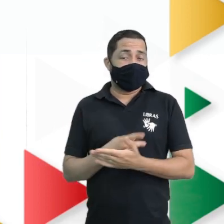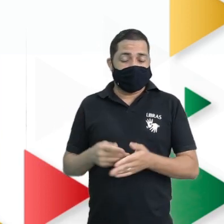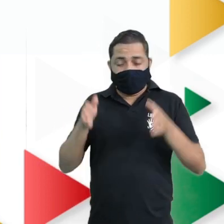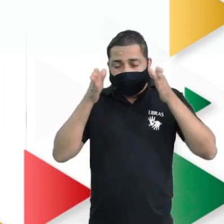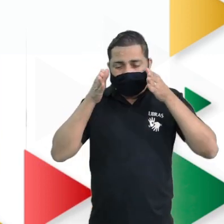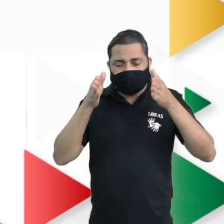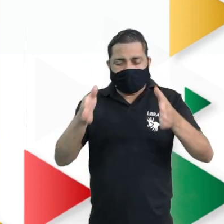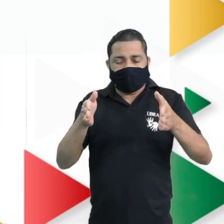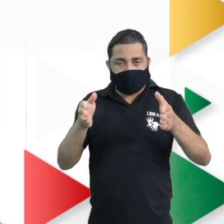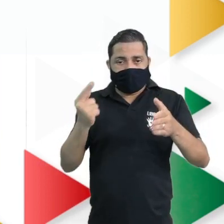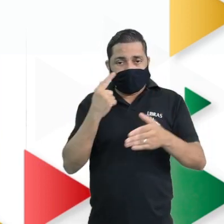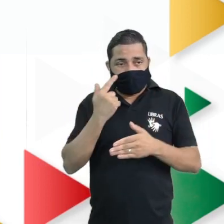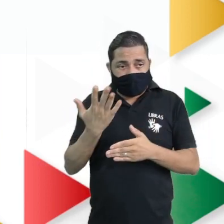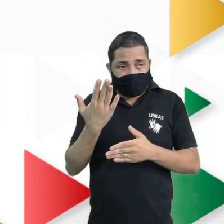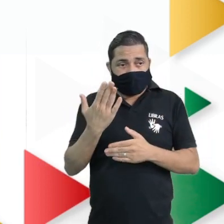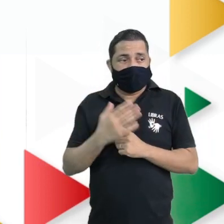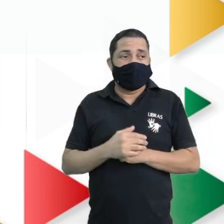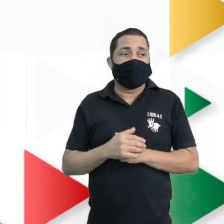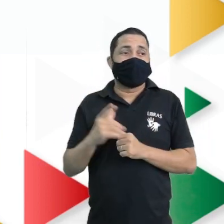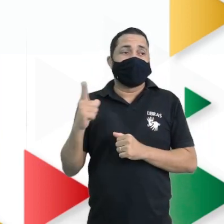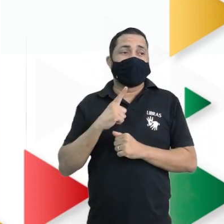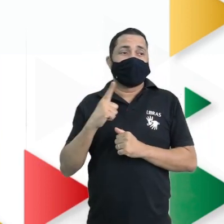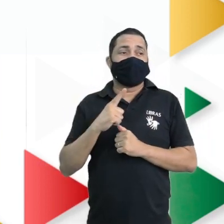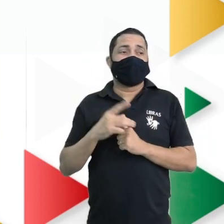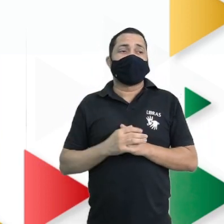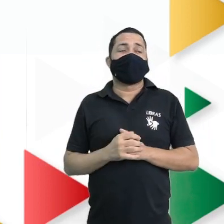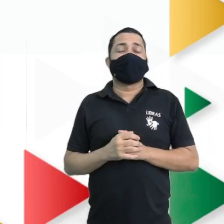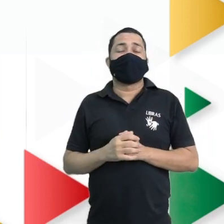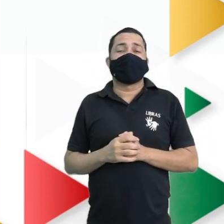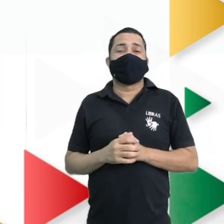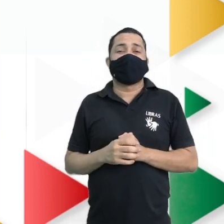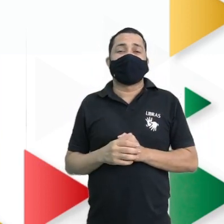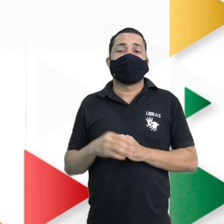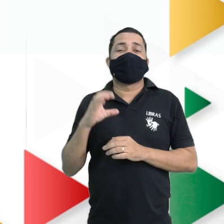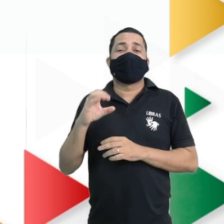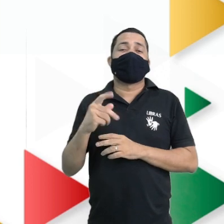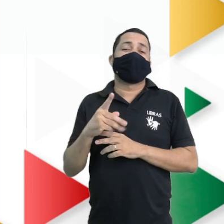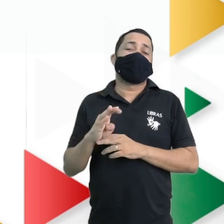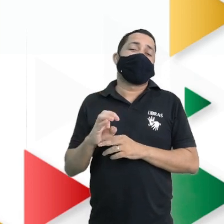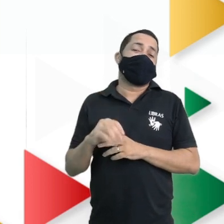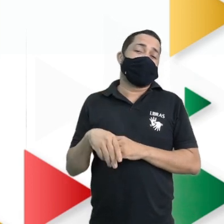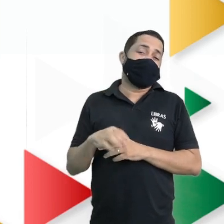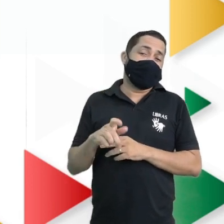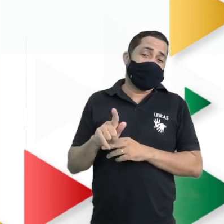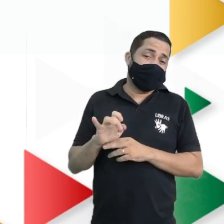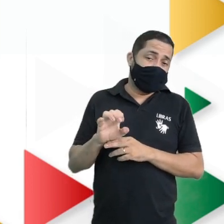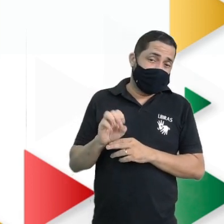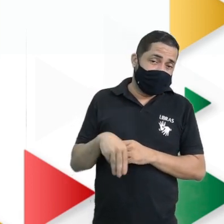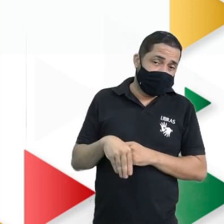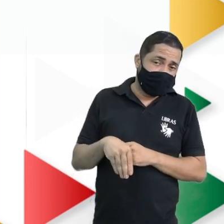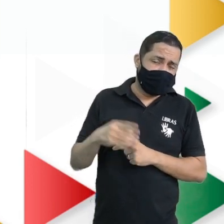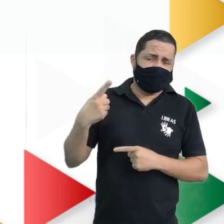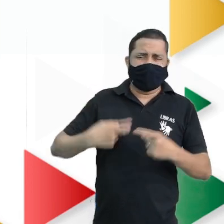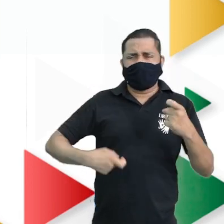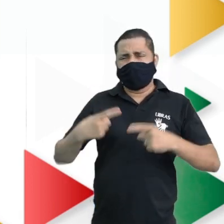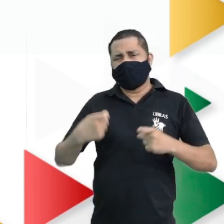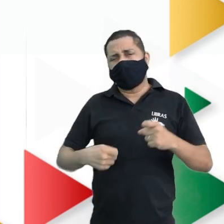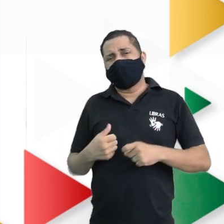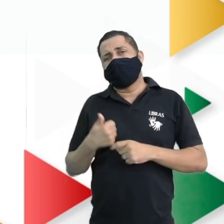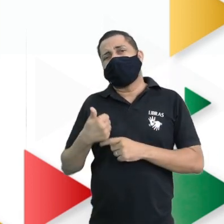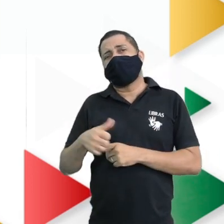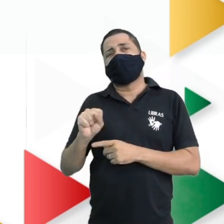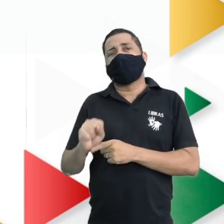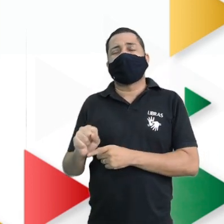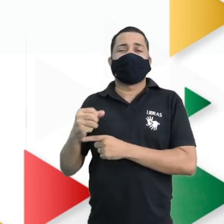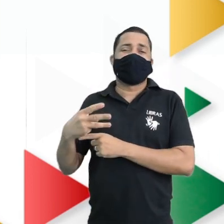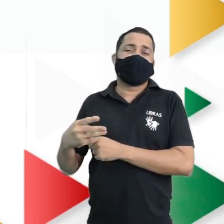de vocês tem o seguinte: Cabanagem, que vai ser uma guerra de